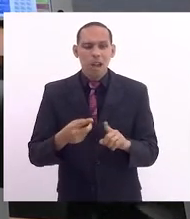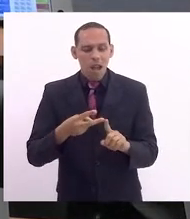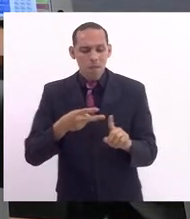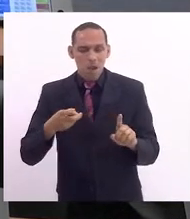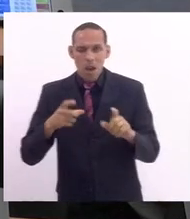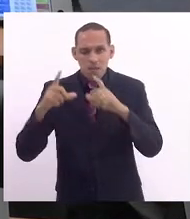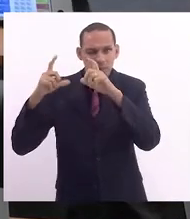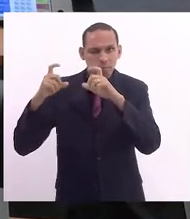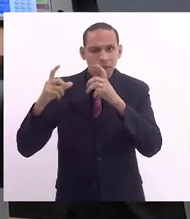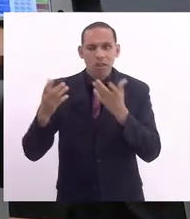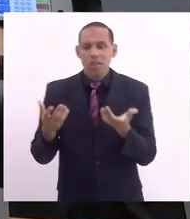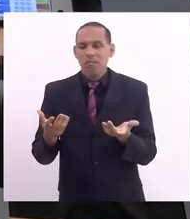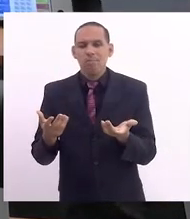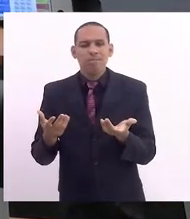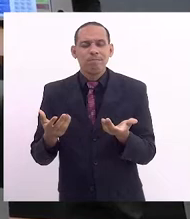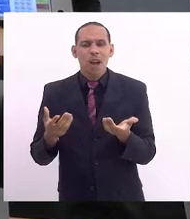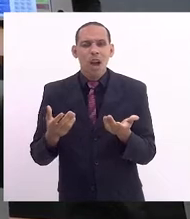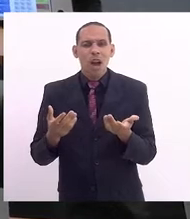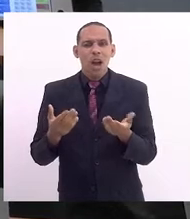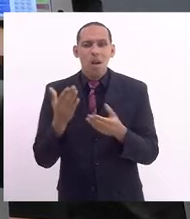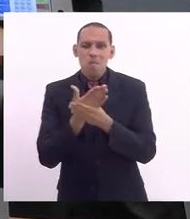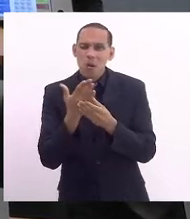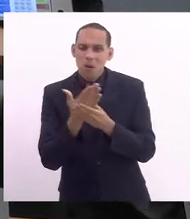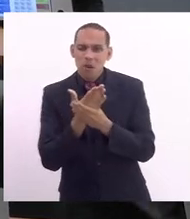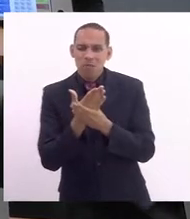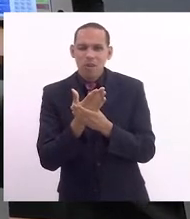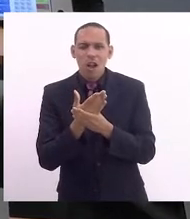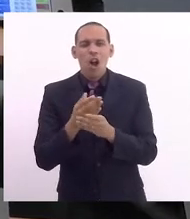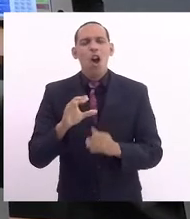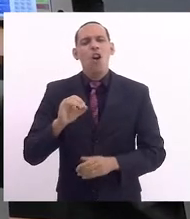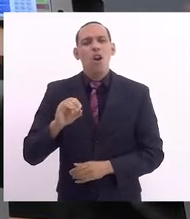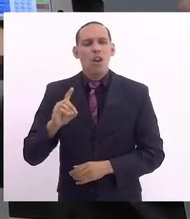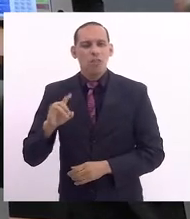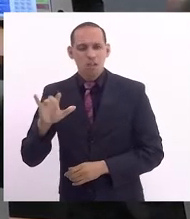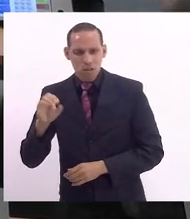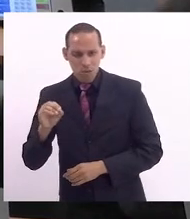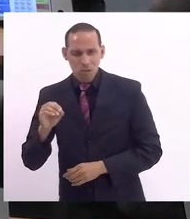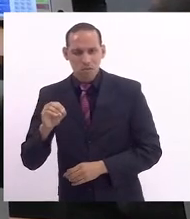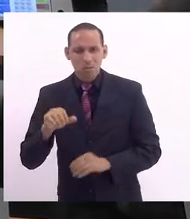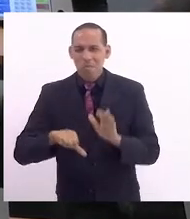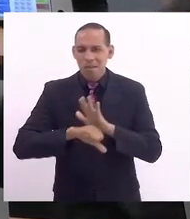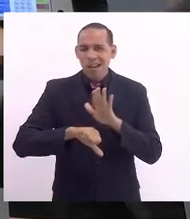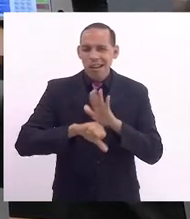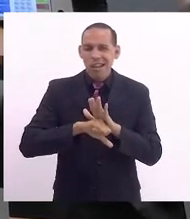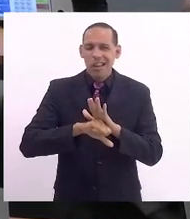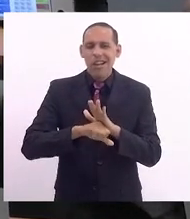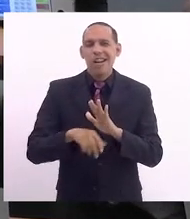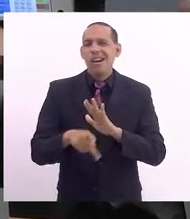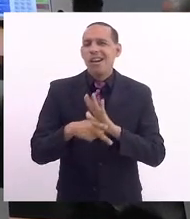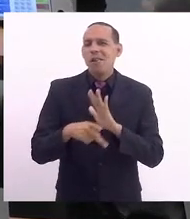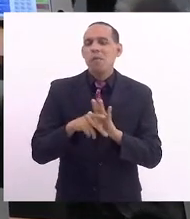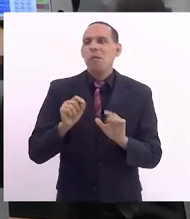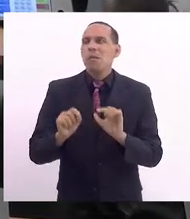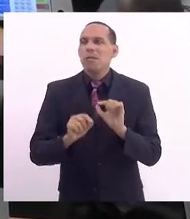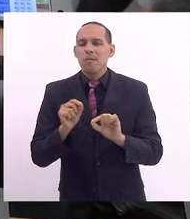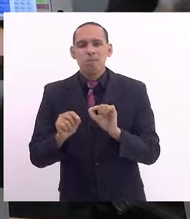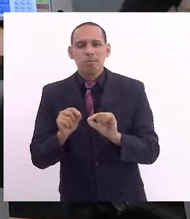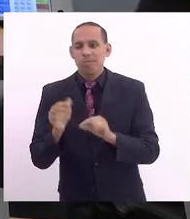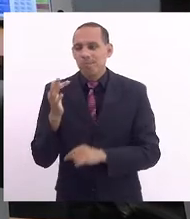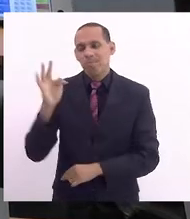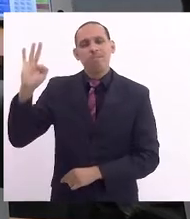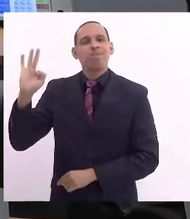quando falamos do Código de Processo Penal, o Código Penal ele é matéria, né, de âmbito